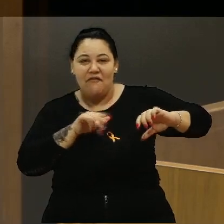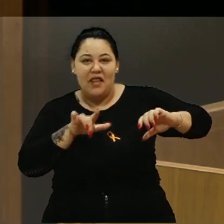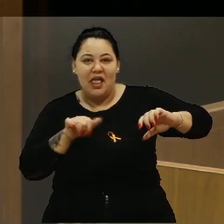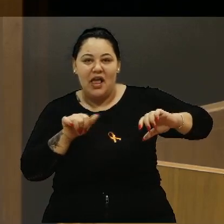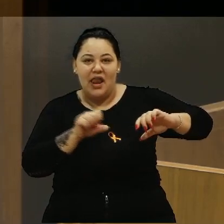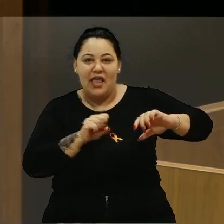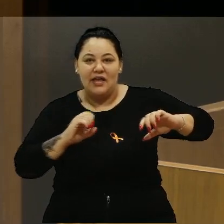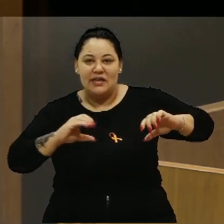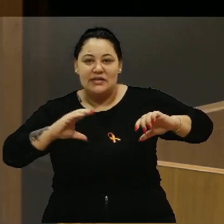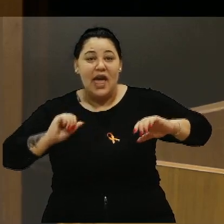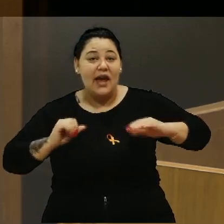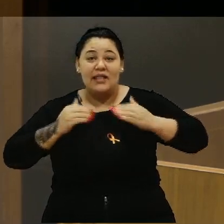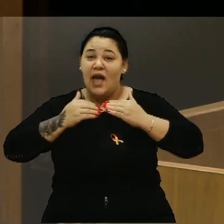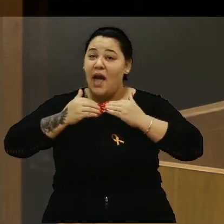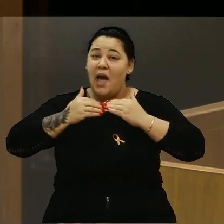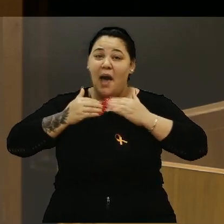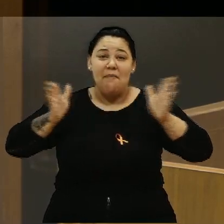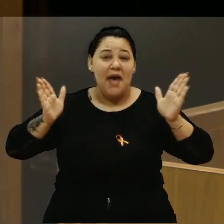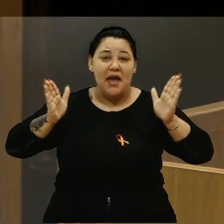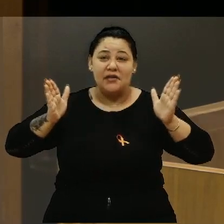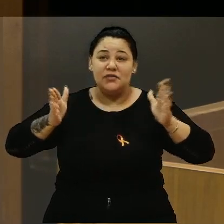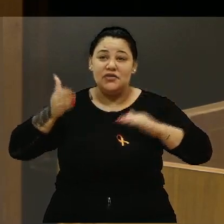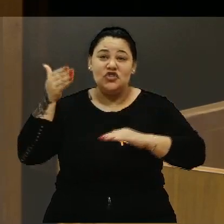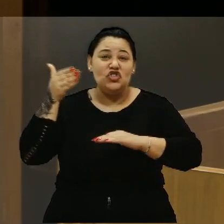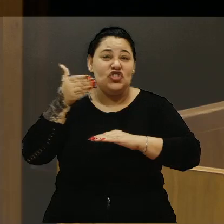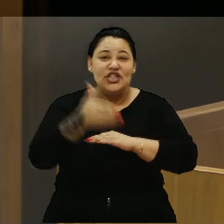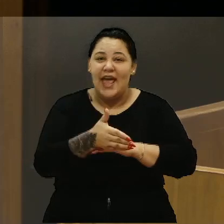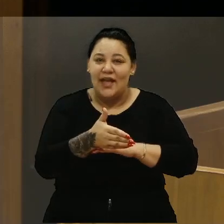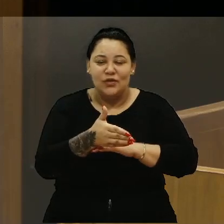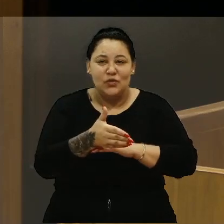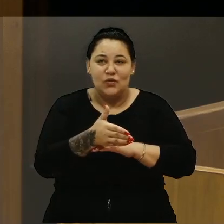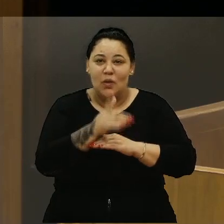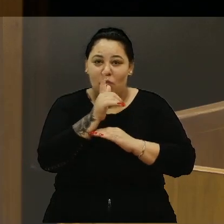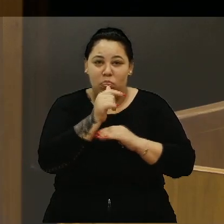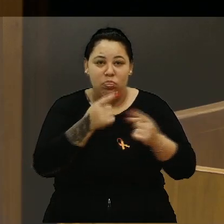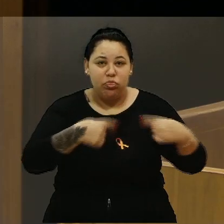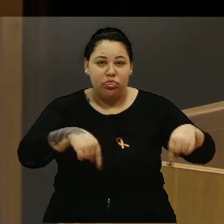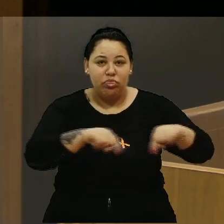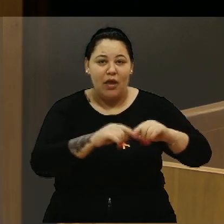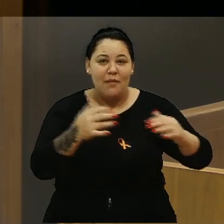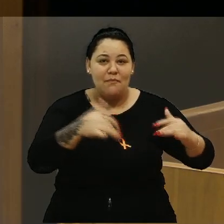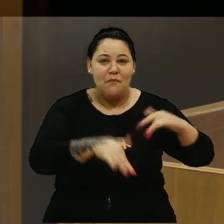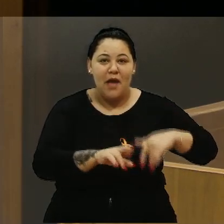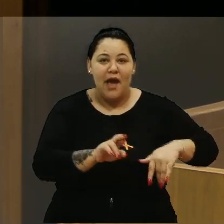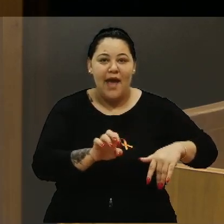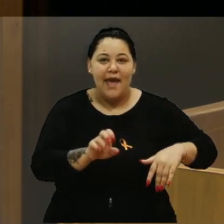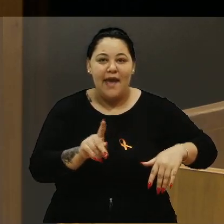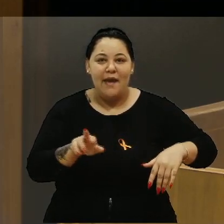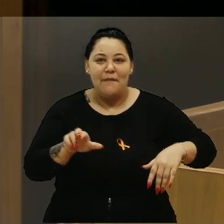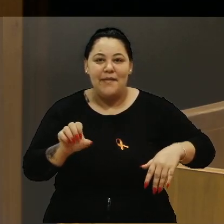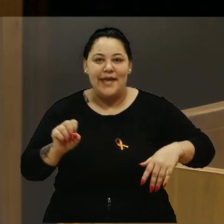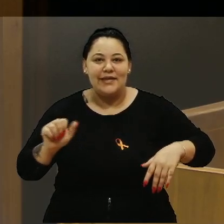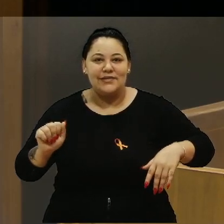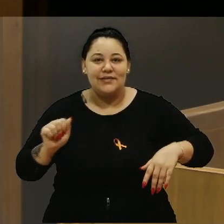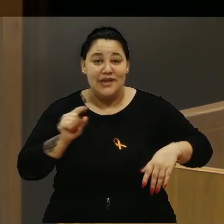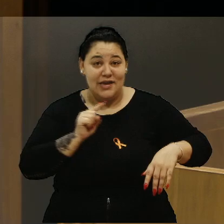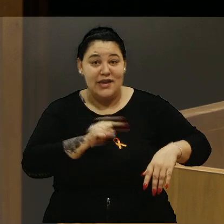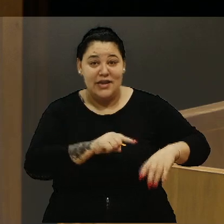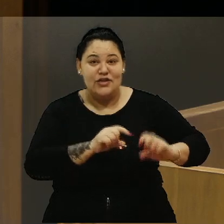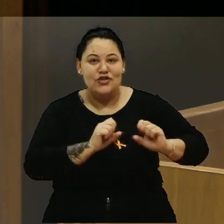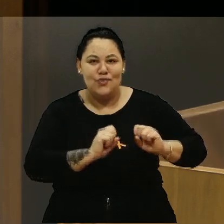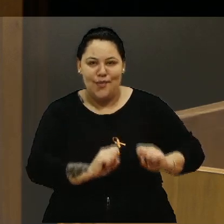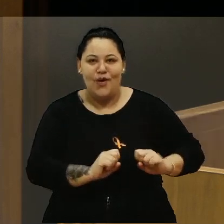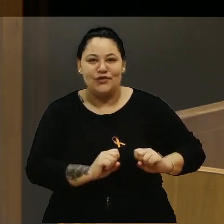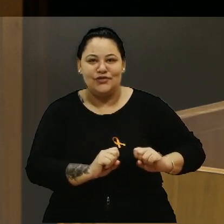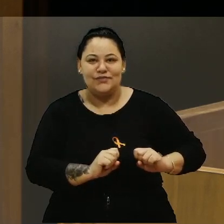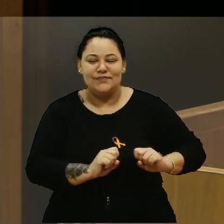corre a céu aberto direto para dentro da represa. Uma parte, vereador. Isso pode.